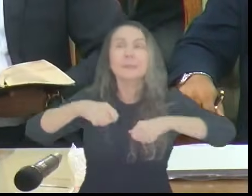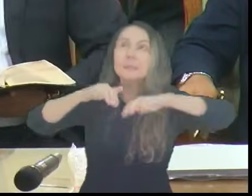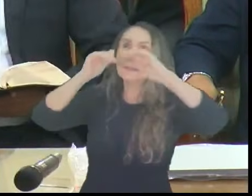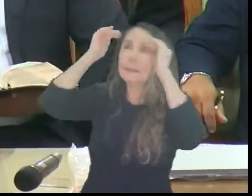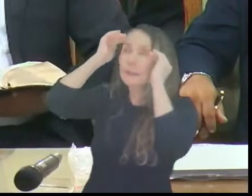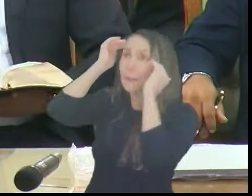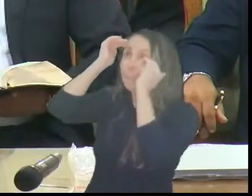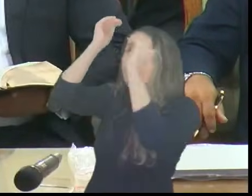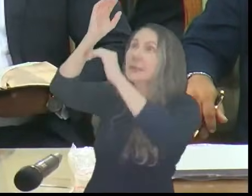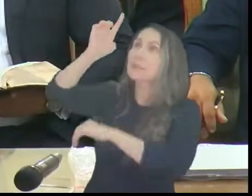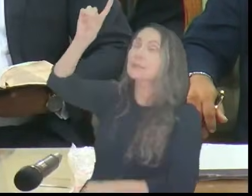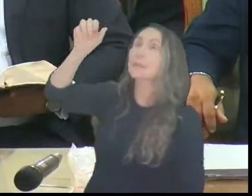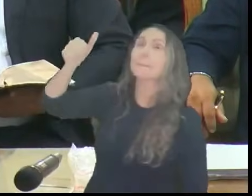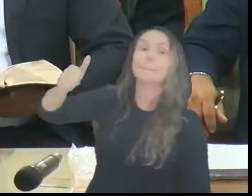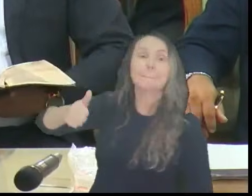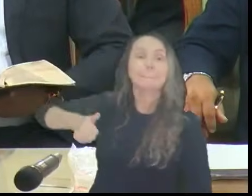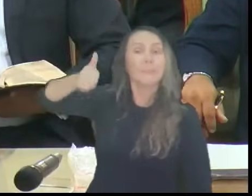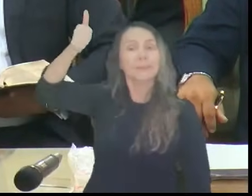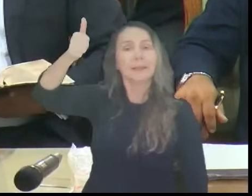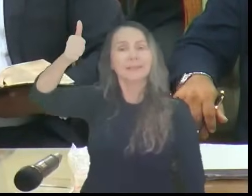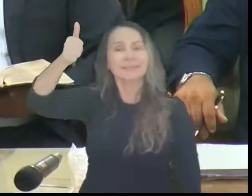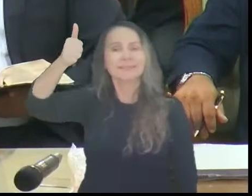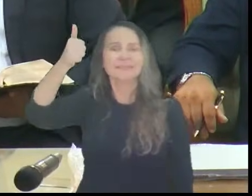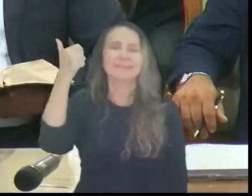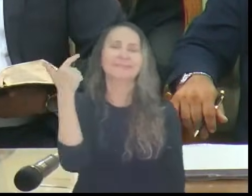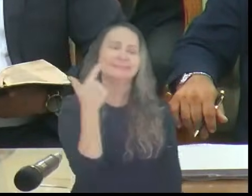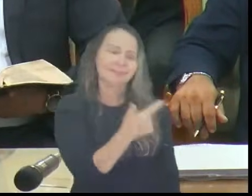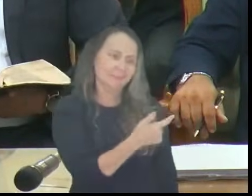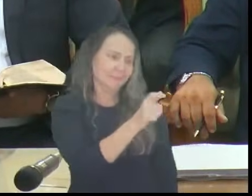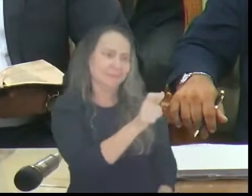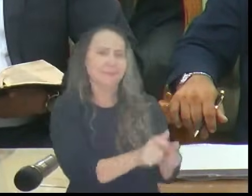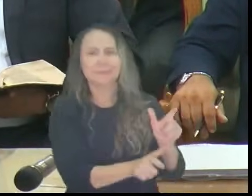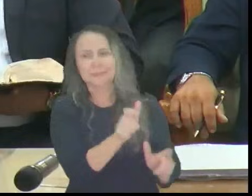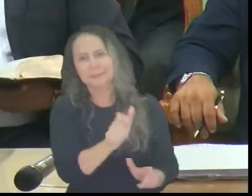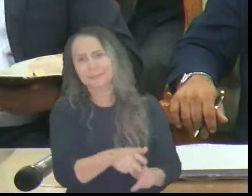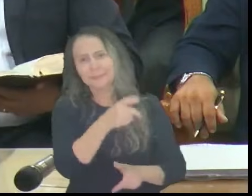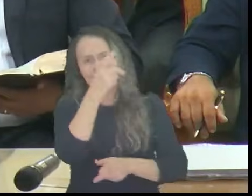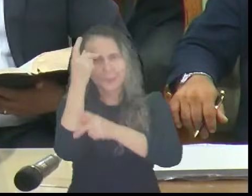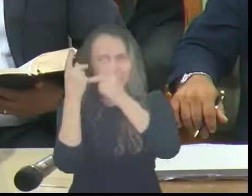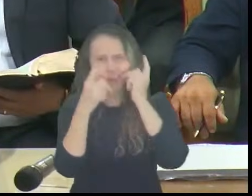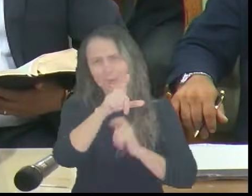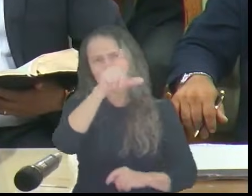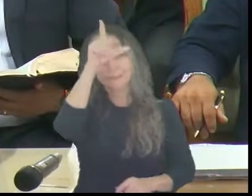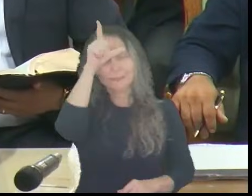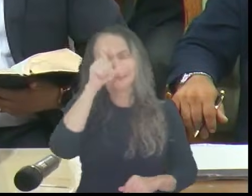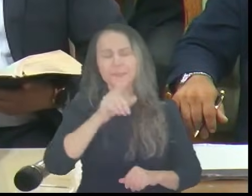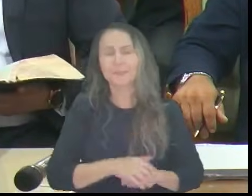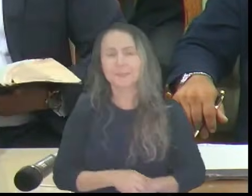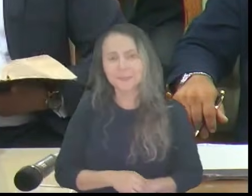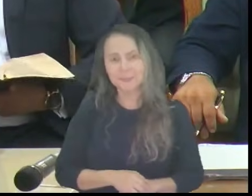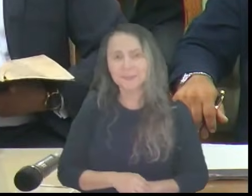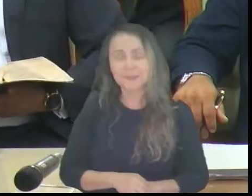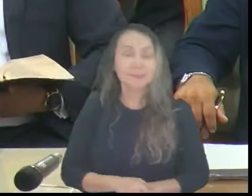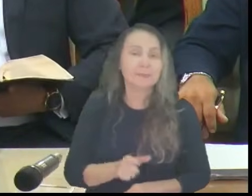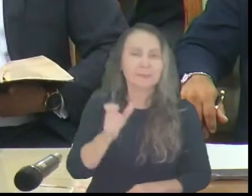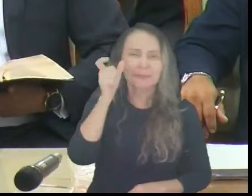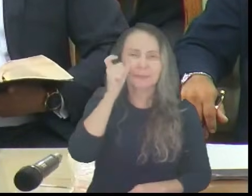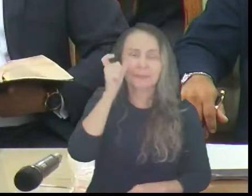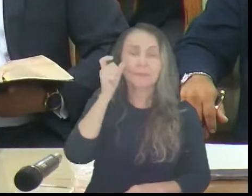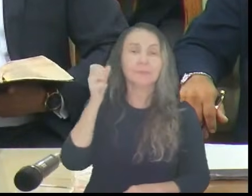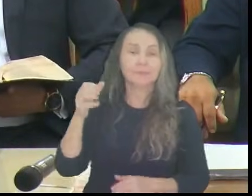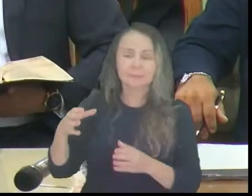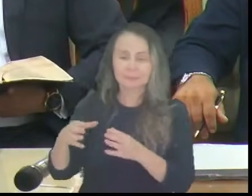Deus, para depois obedecer aos homens. Irmãos, interessante que os próprios